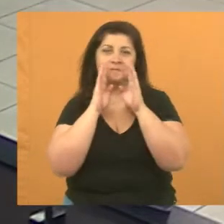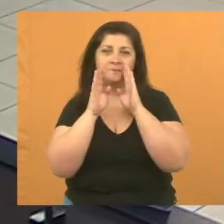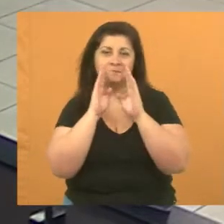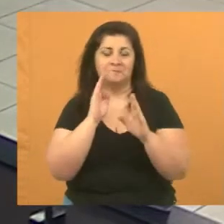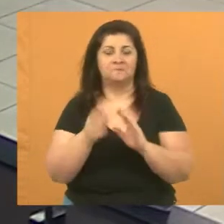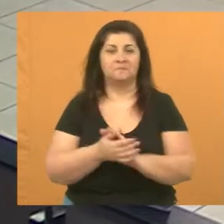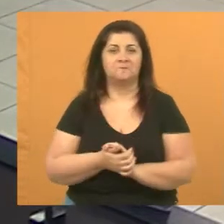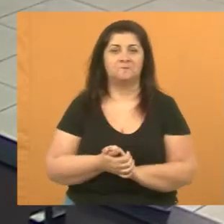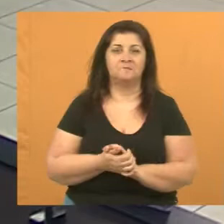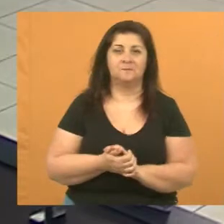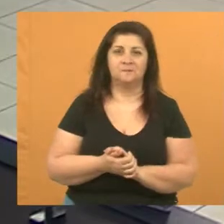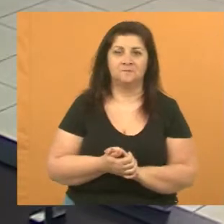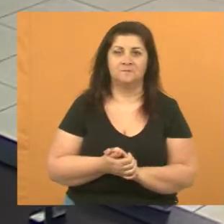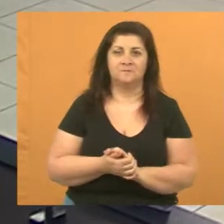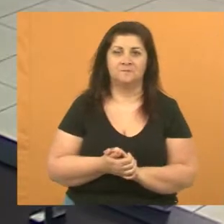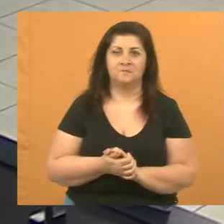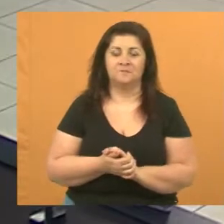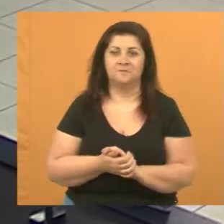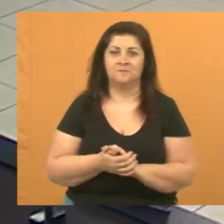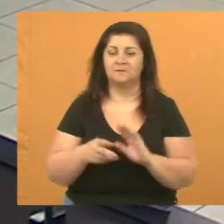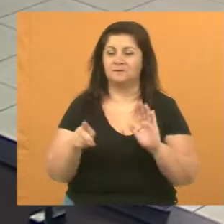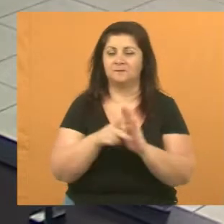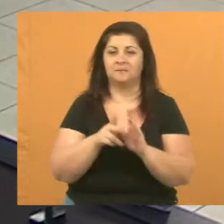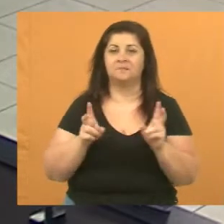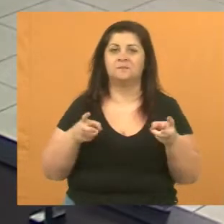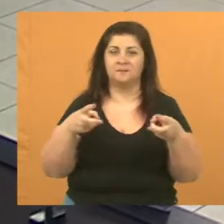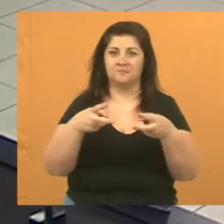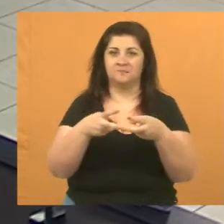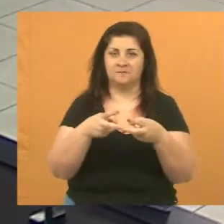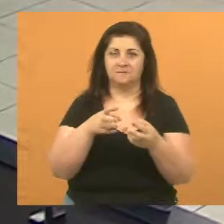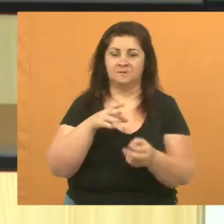da TV Câmara e da Câmara Municipal de Jacareí.